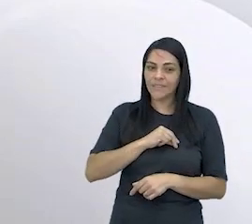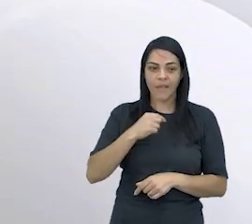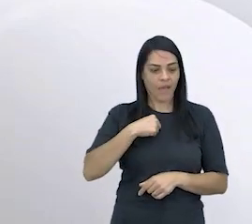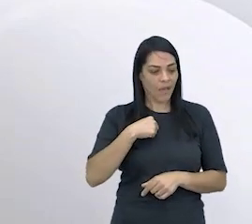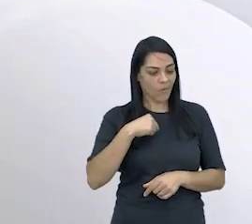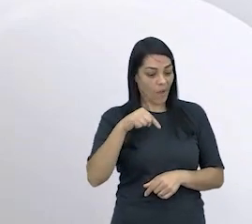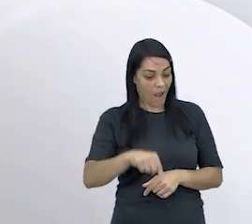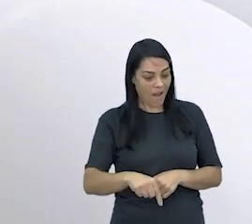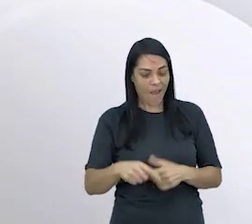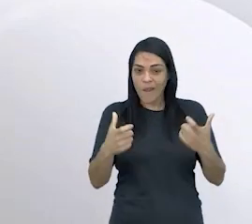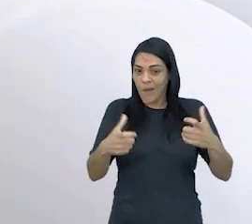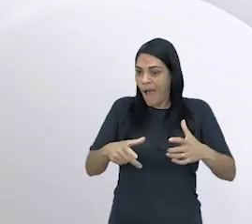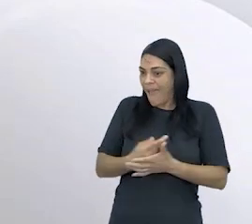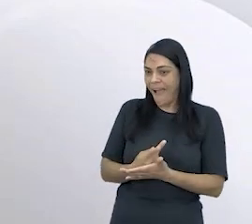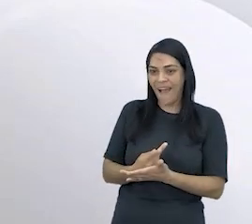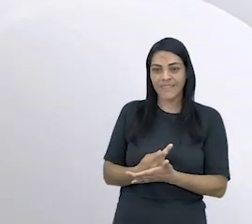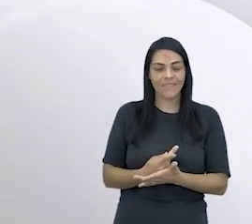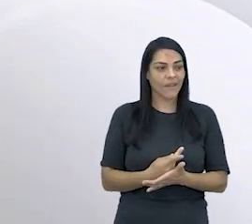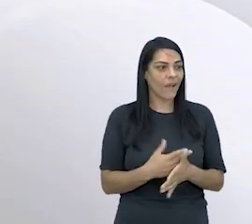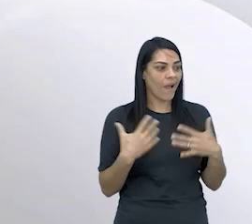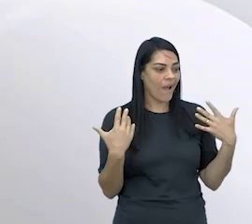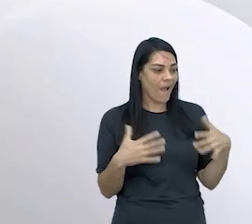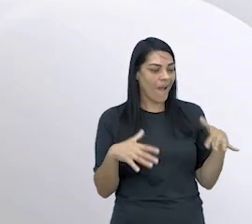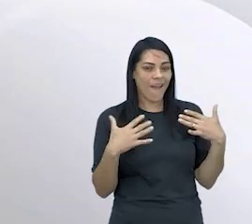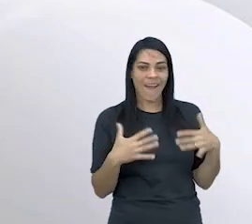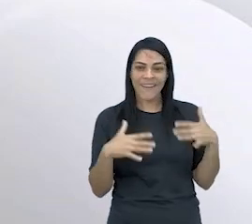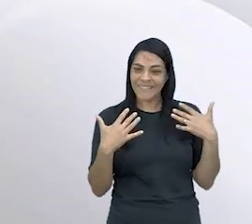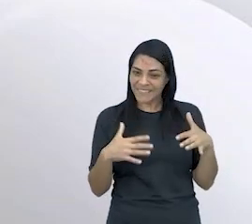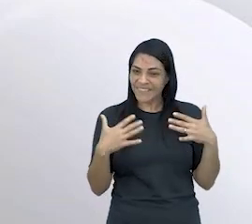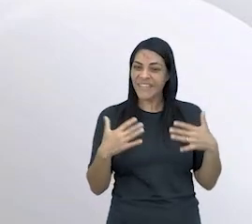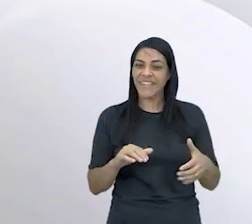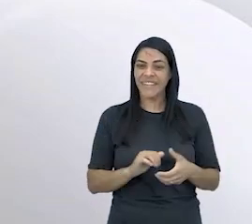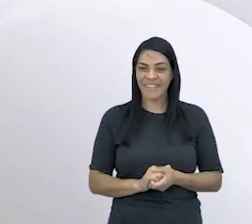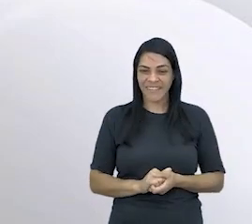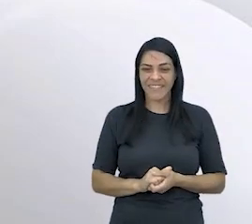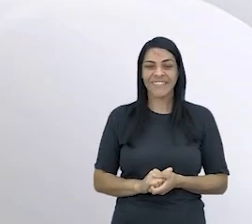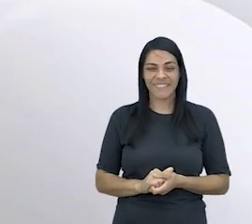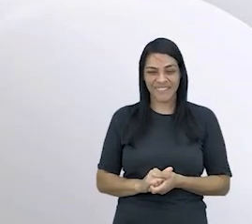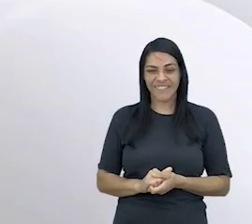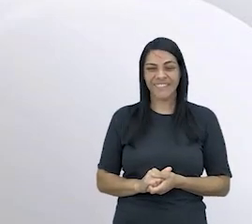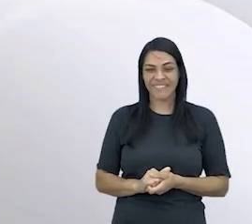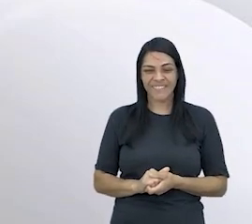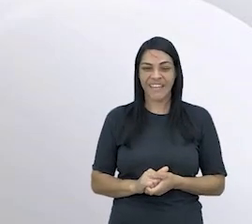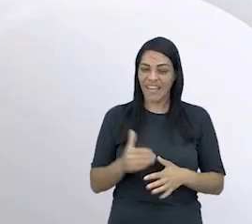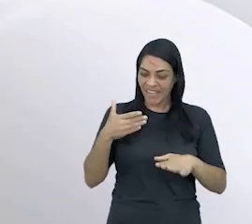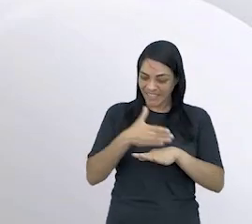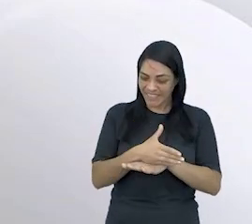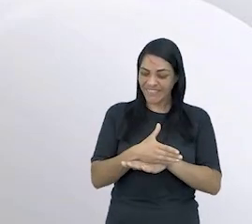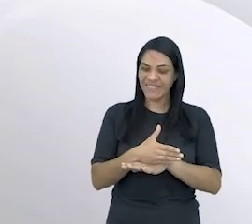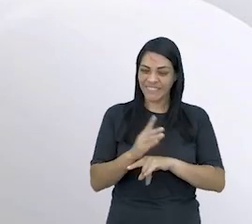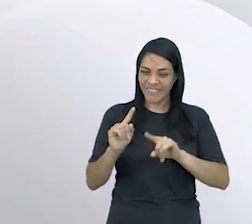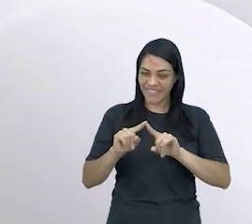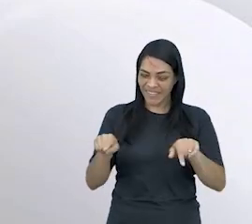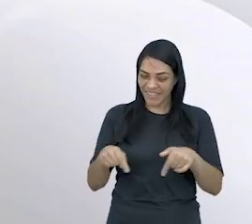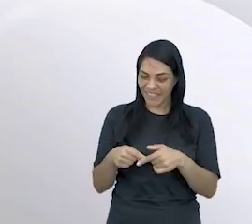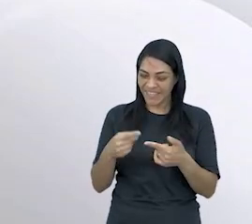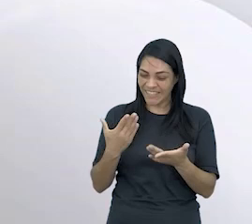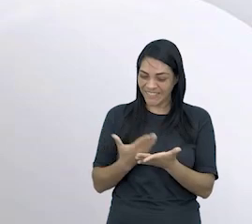errado. Olha lá. Percebi, ó, tá, entrou no tá canal aqui, errado. Entrei. Você tá